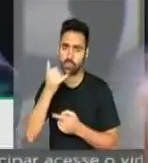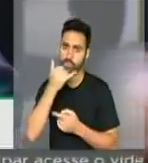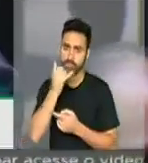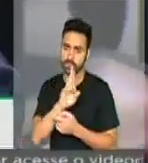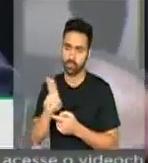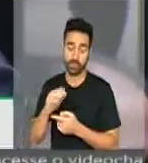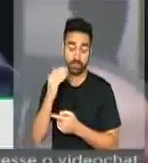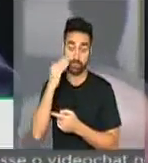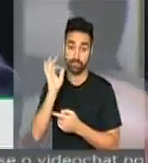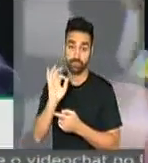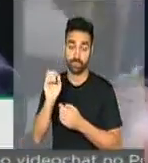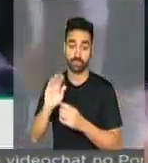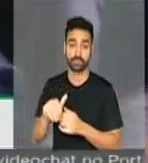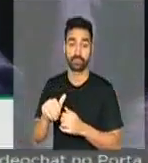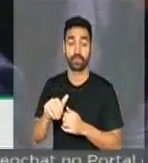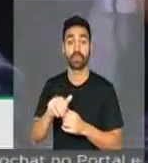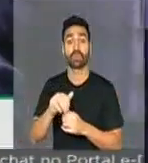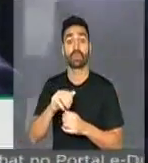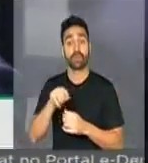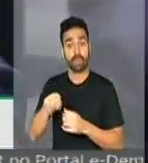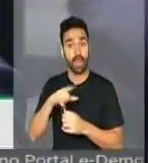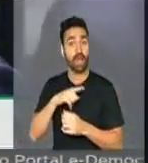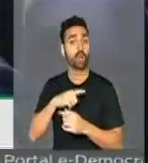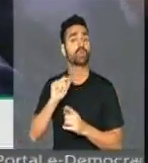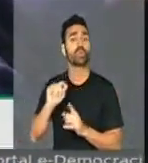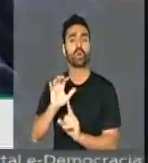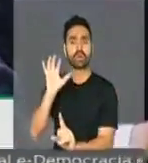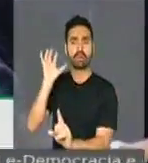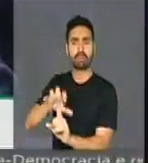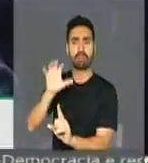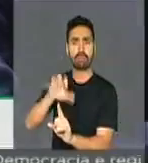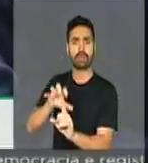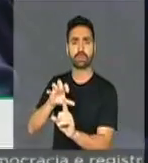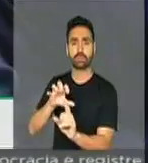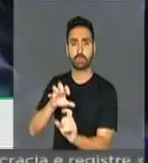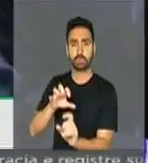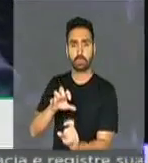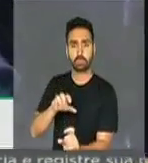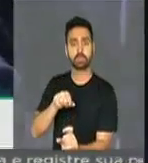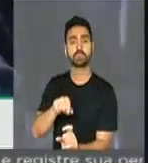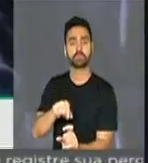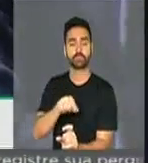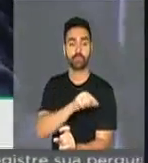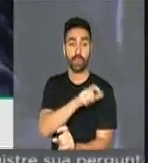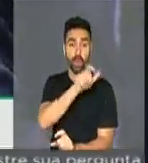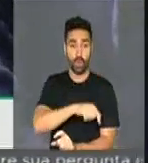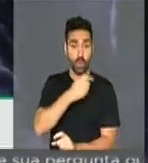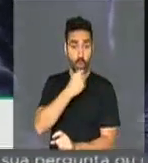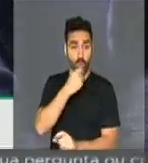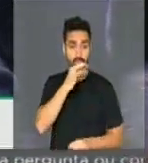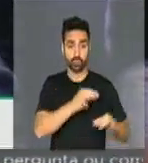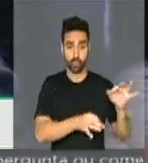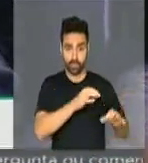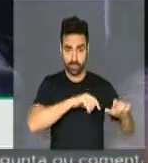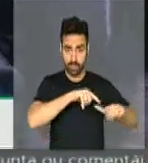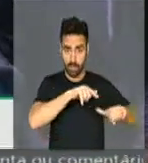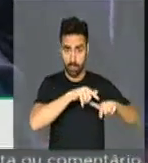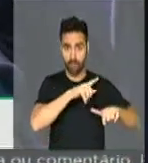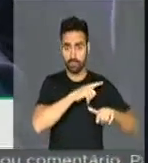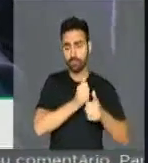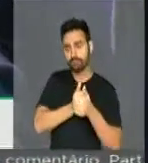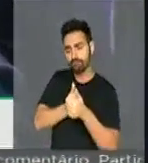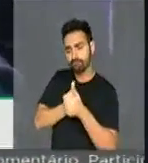sido denunciado pelos trabalhadores e o procurador do trabalho, que está fazendo o acompanhamento do